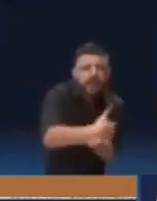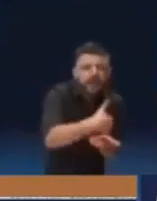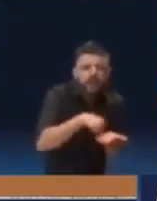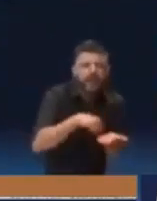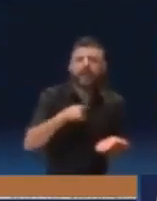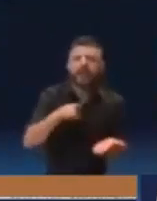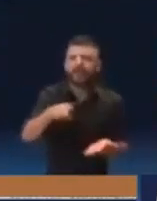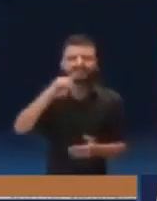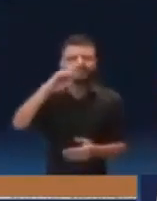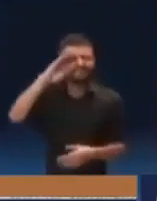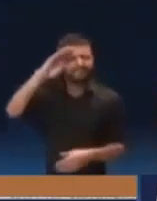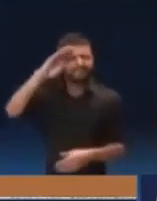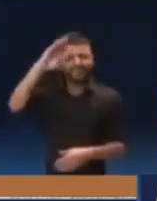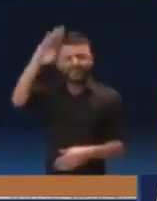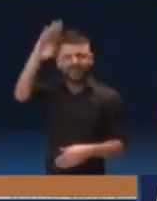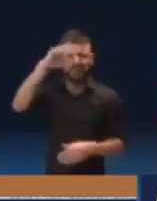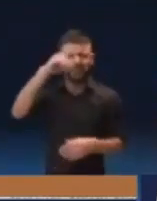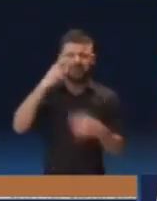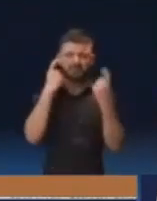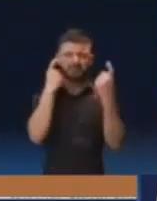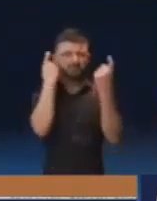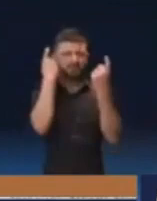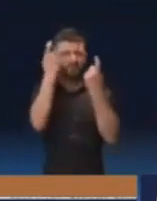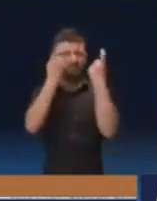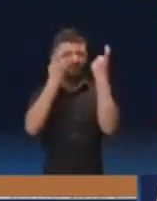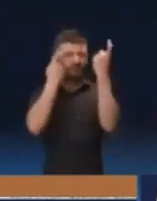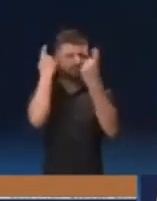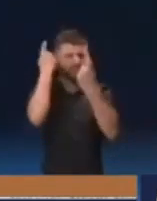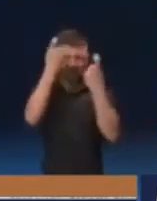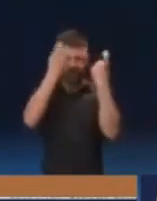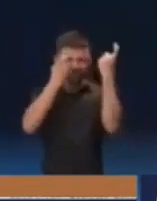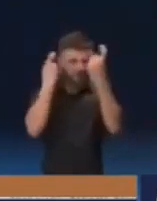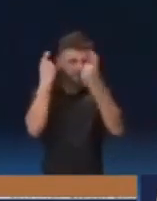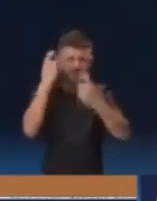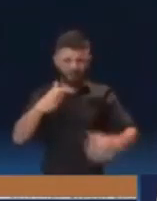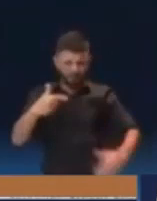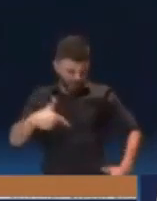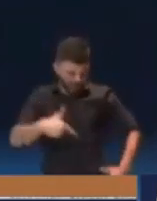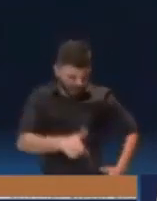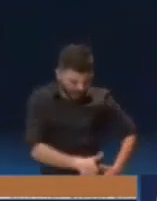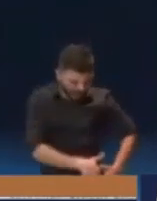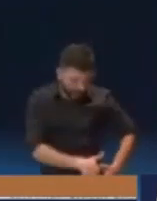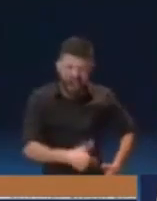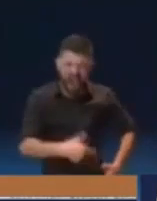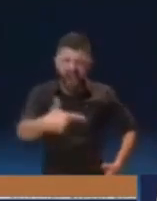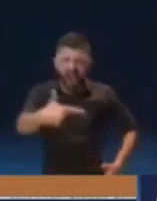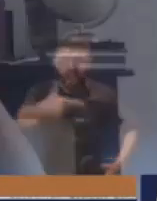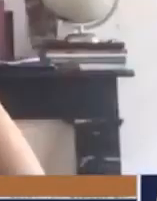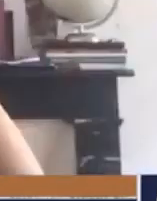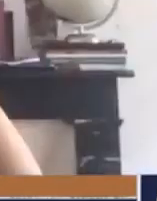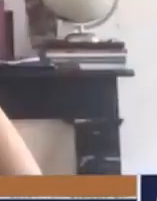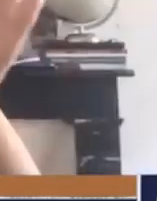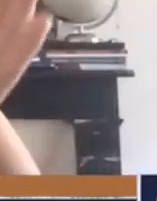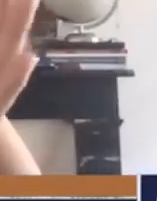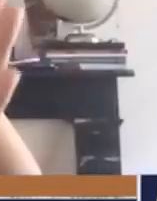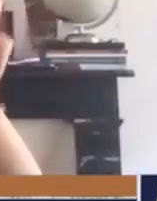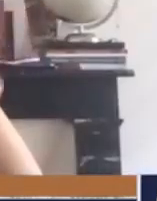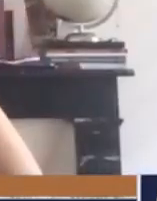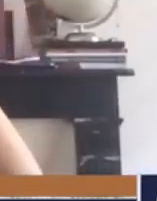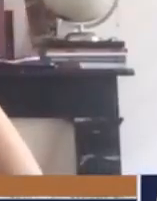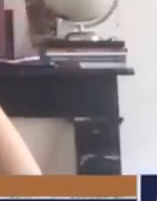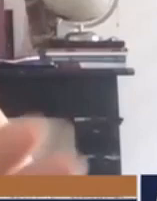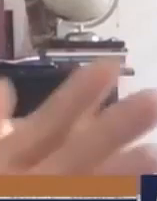como o marqueteiro coloca, é essa, né? Não vale debater com quem não tem uma boa posição na pesquisa. E, Ville, você